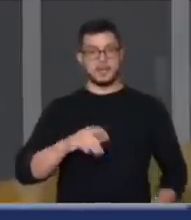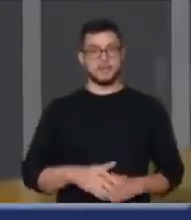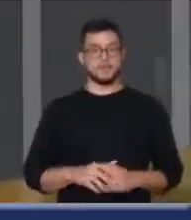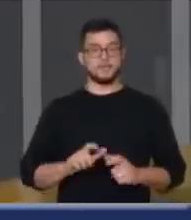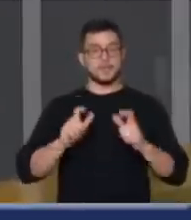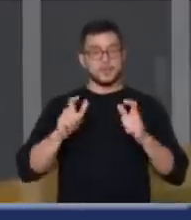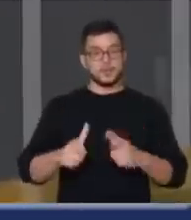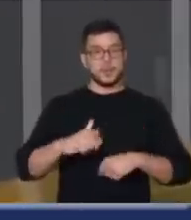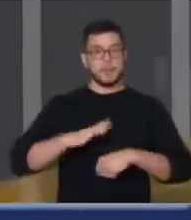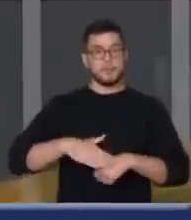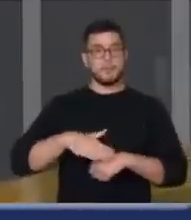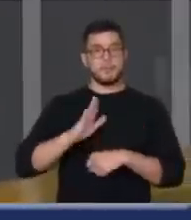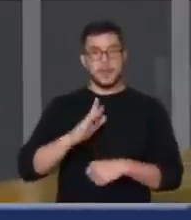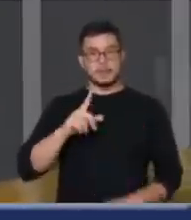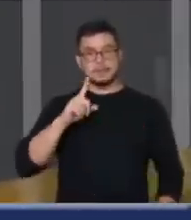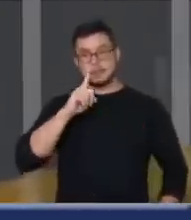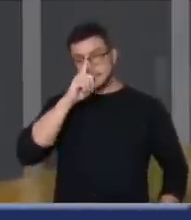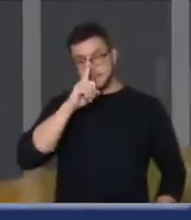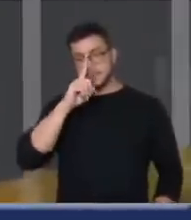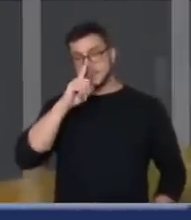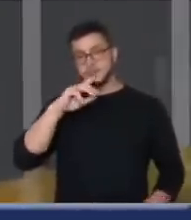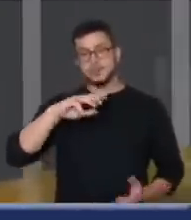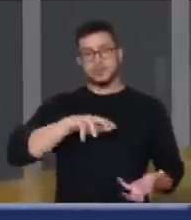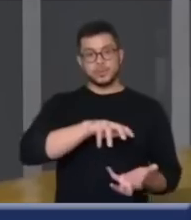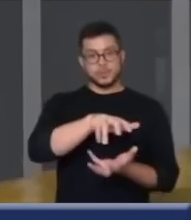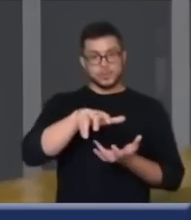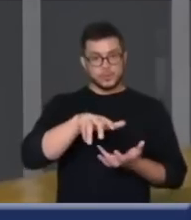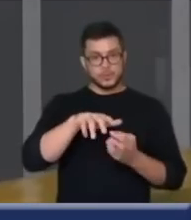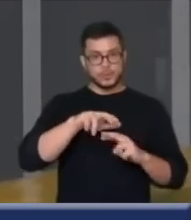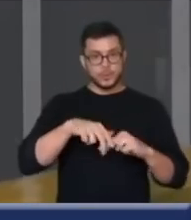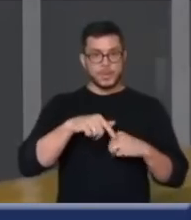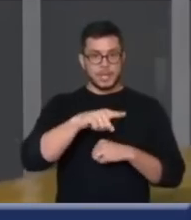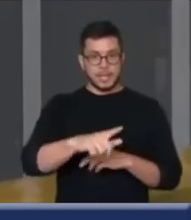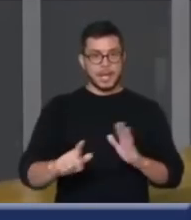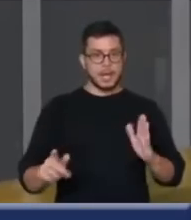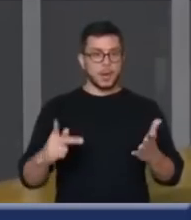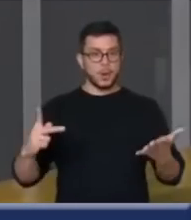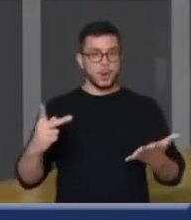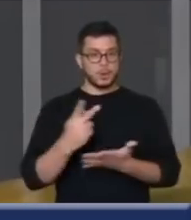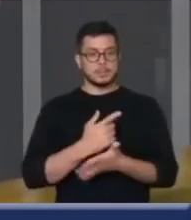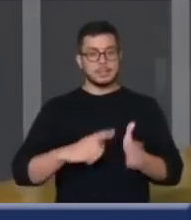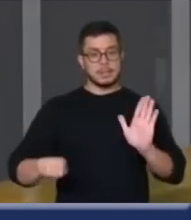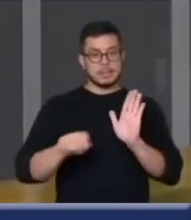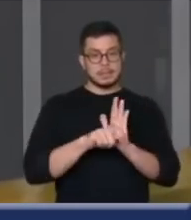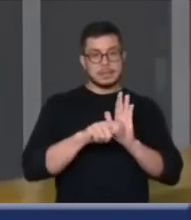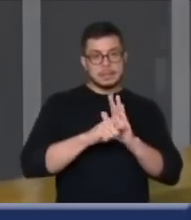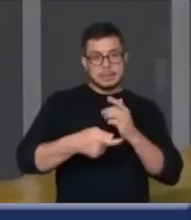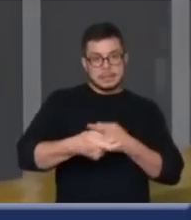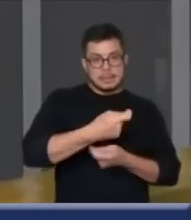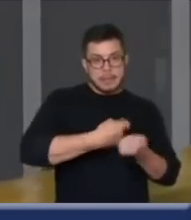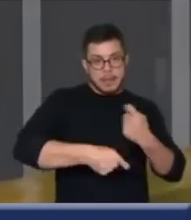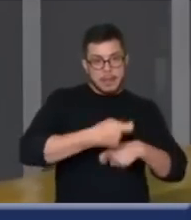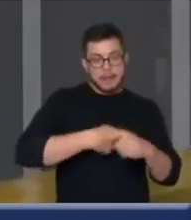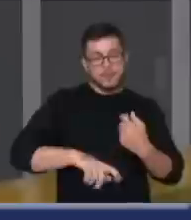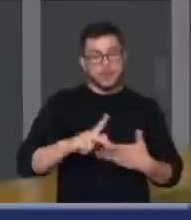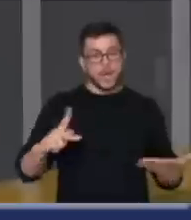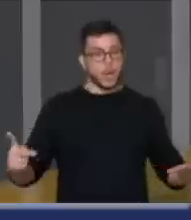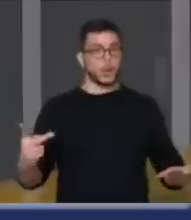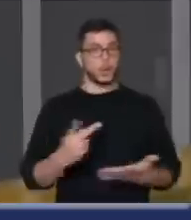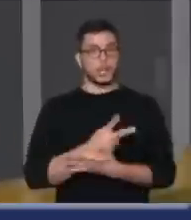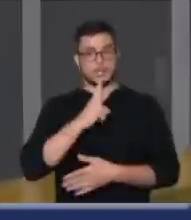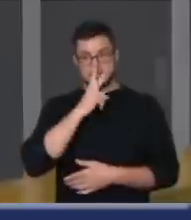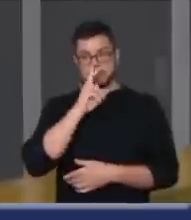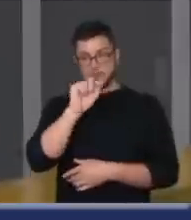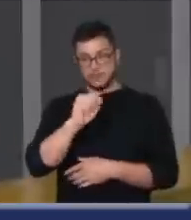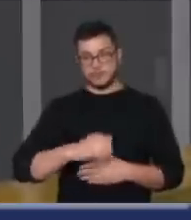mundo, onde o tráfico impera e são diversas facções que estão lá instaladas. Inclusive, tem